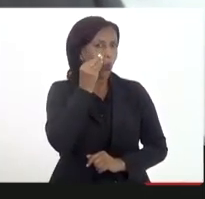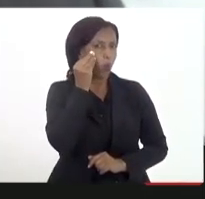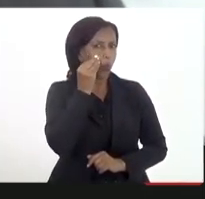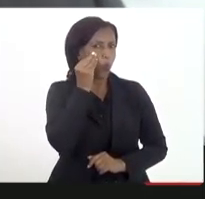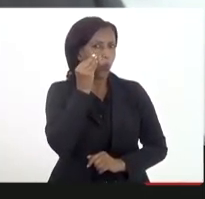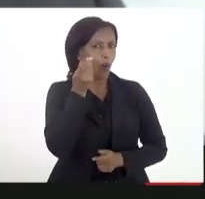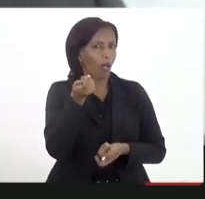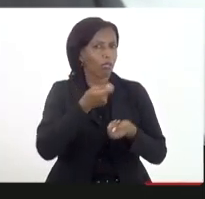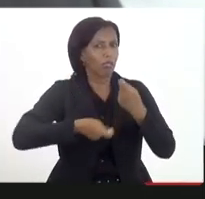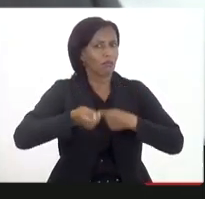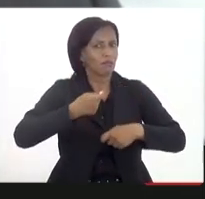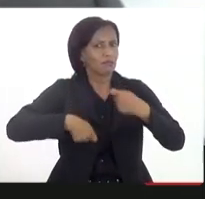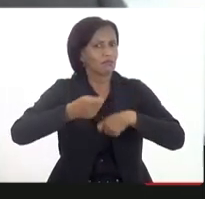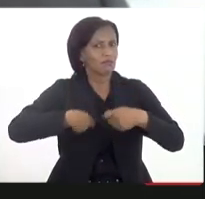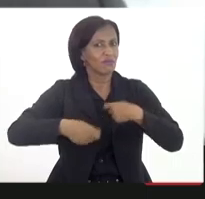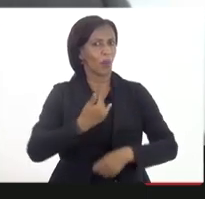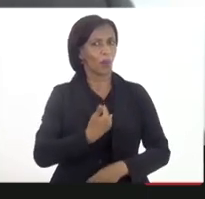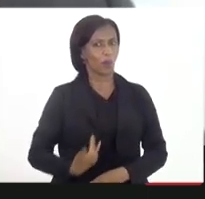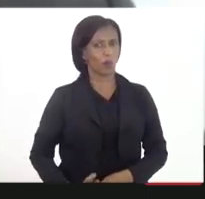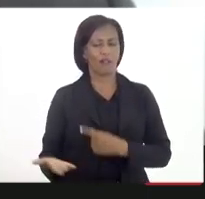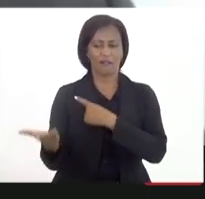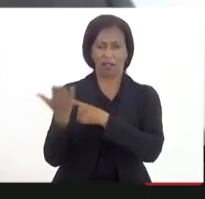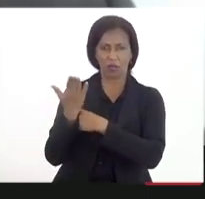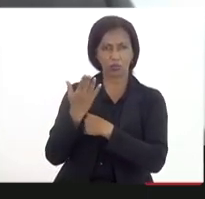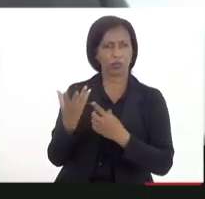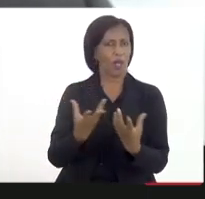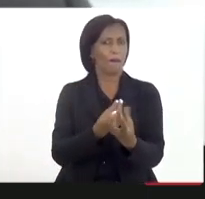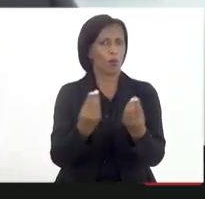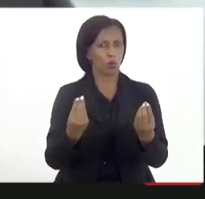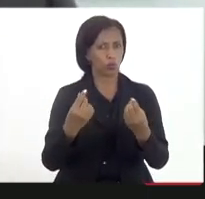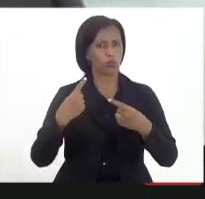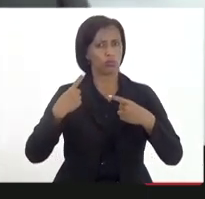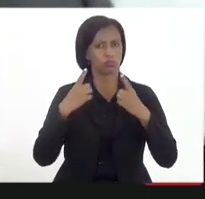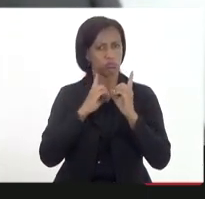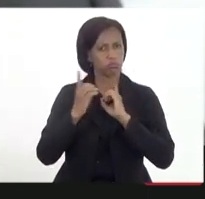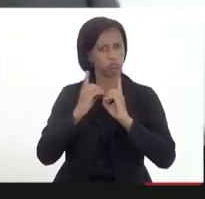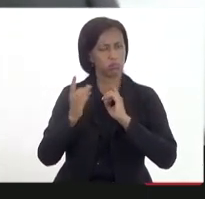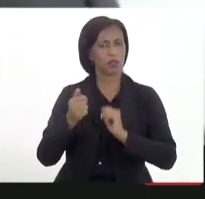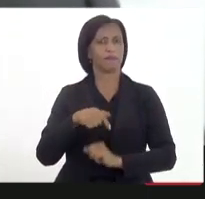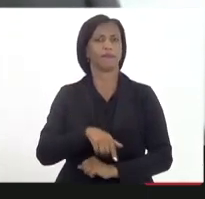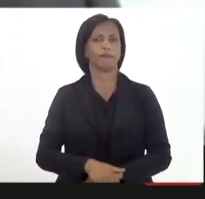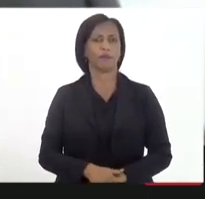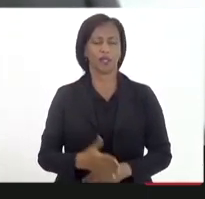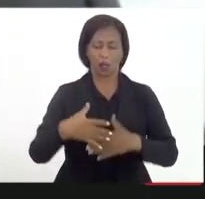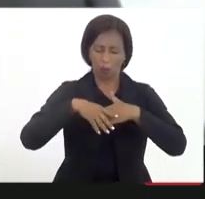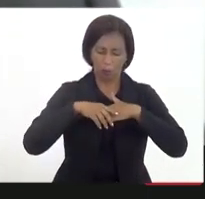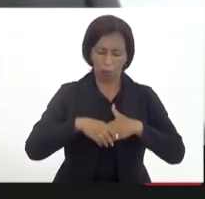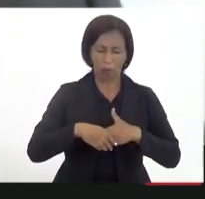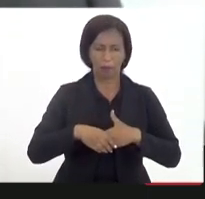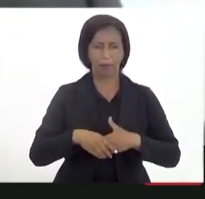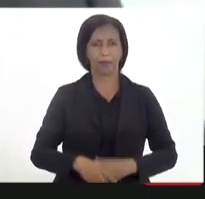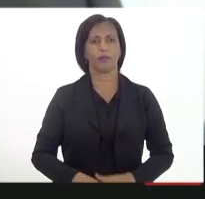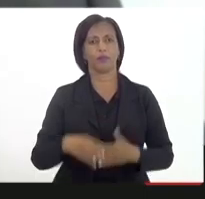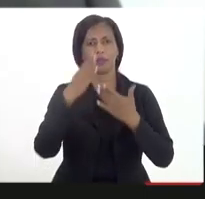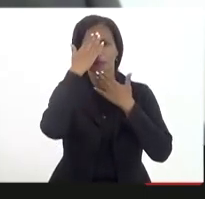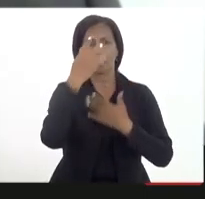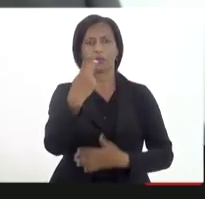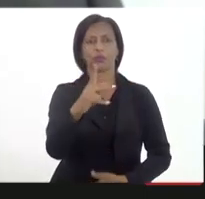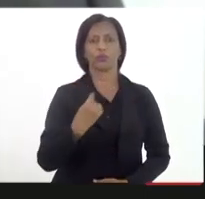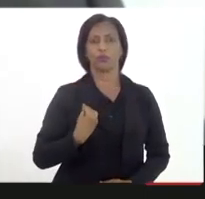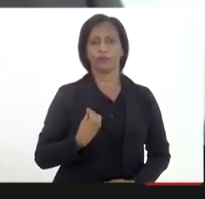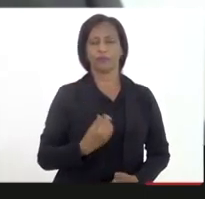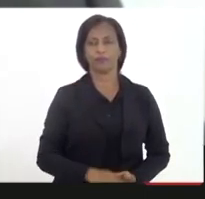na administração pública e certamente vai contribuir muito aqui nas nossas discussões transmitir o meu implementação Deputado Luiz Martins e agradeço